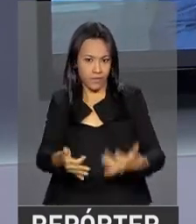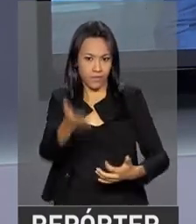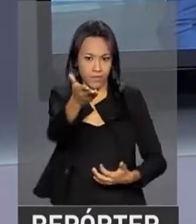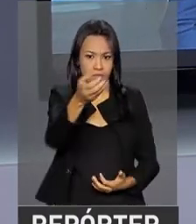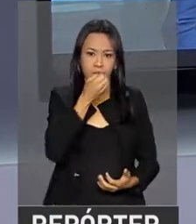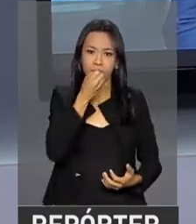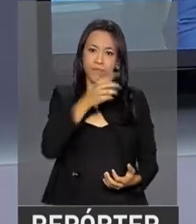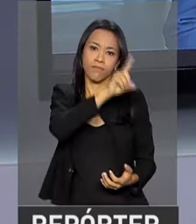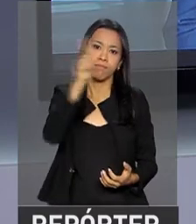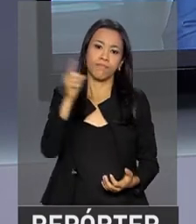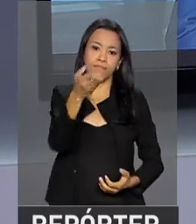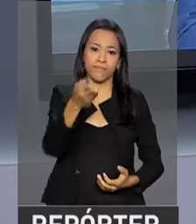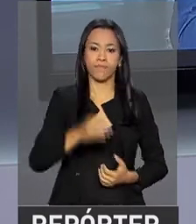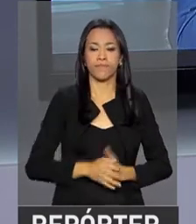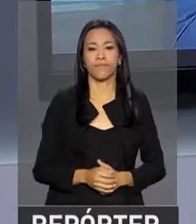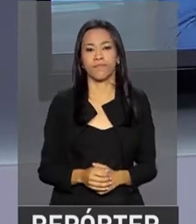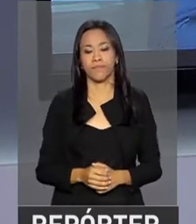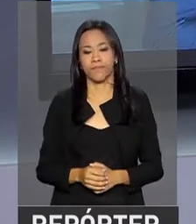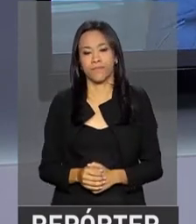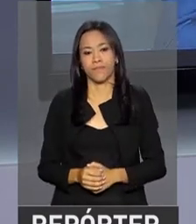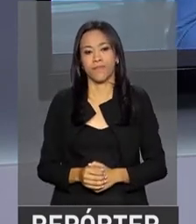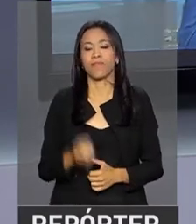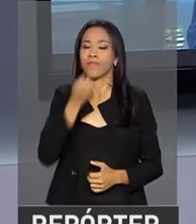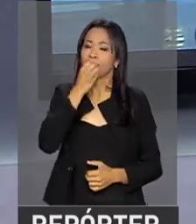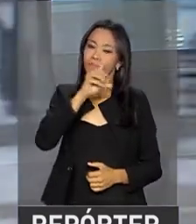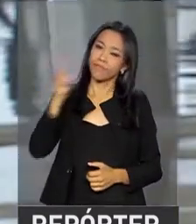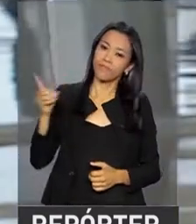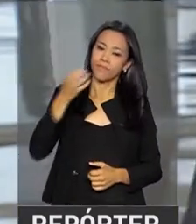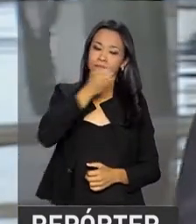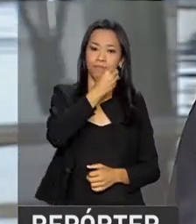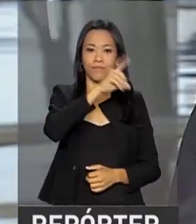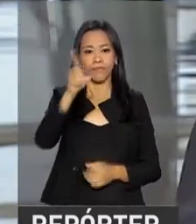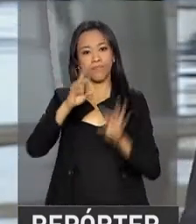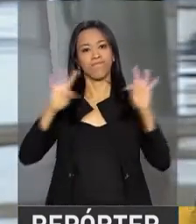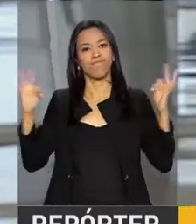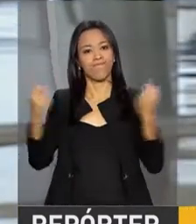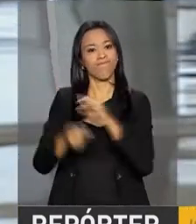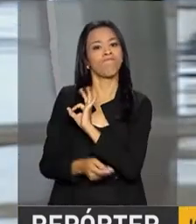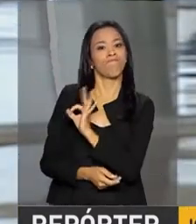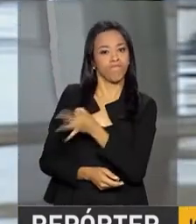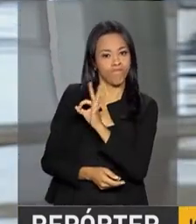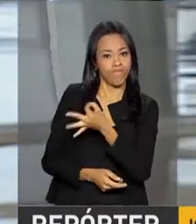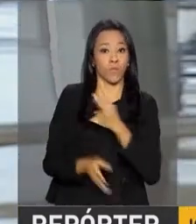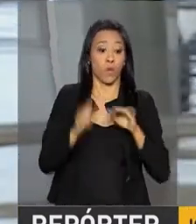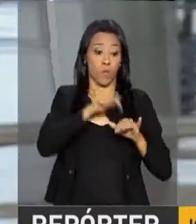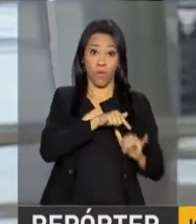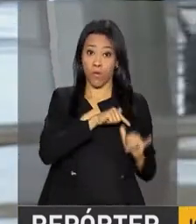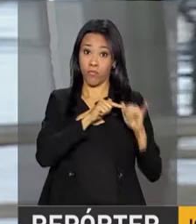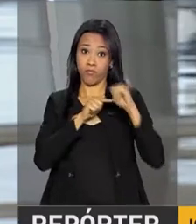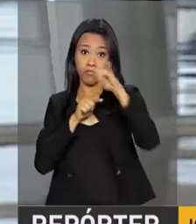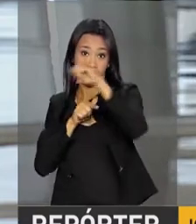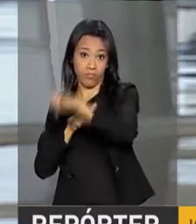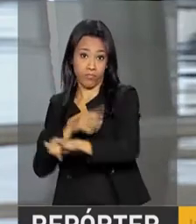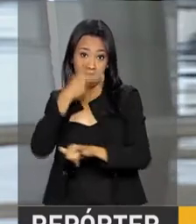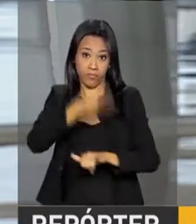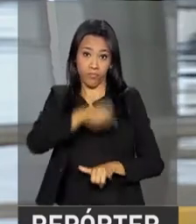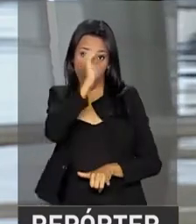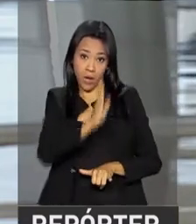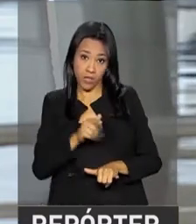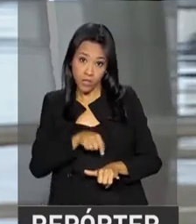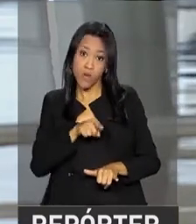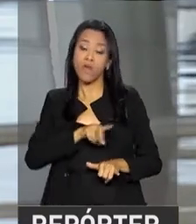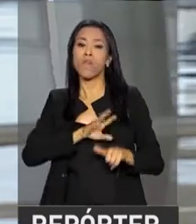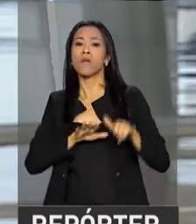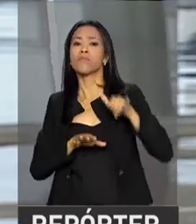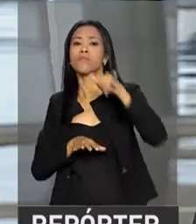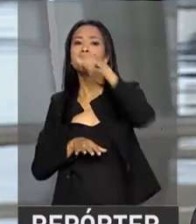dia, João Pedro. Oi, Carolina, bom dia para você, bom dia a todos. É isso, o avião da Força Aérea Brasileira deve seguir para